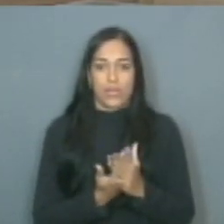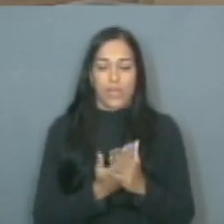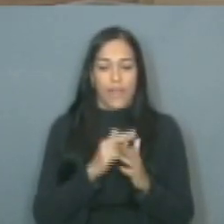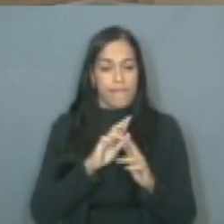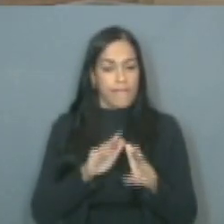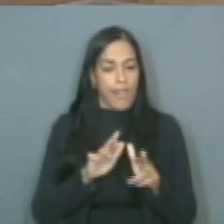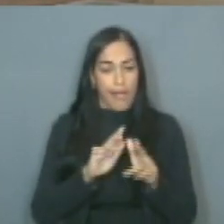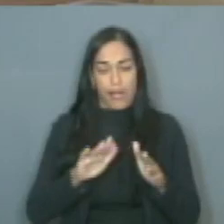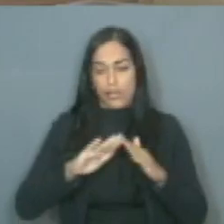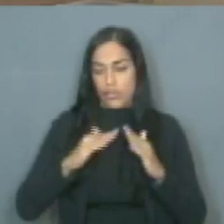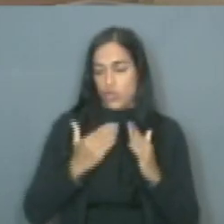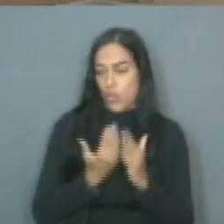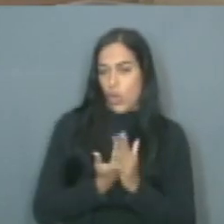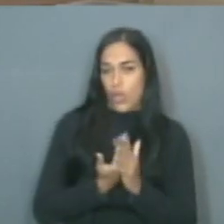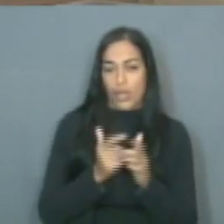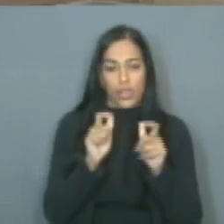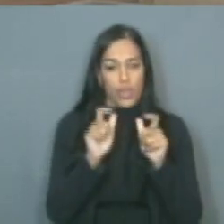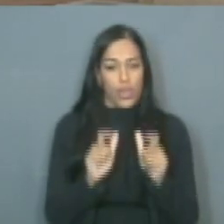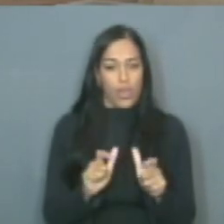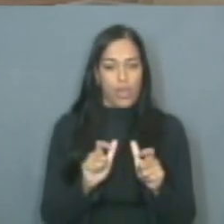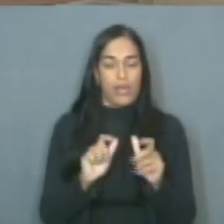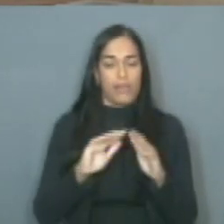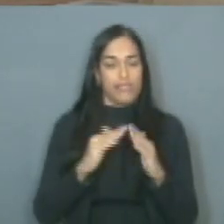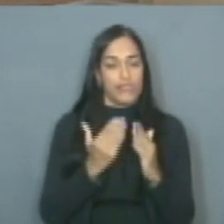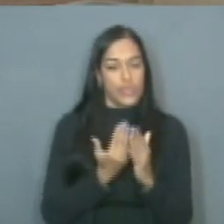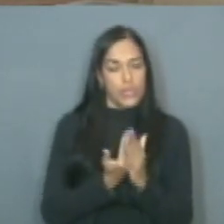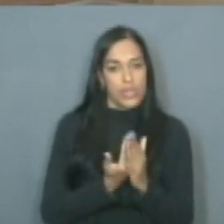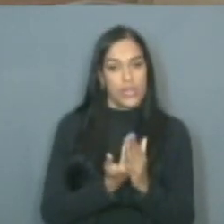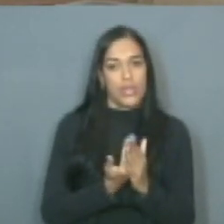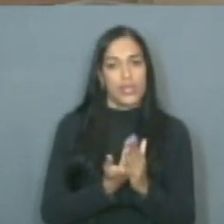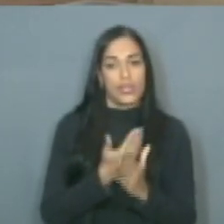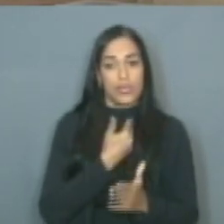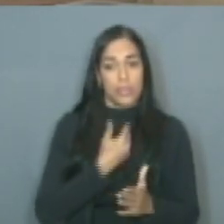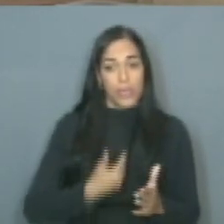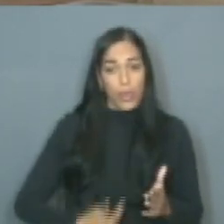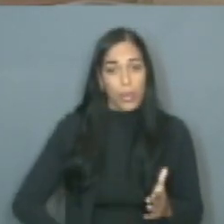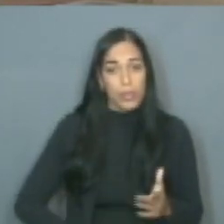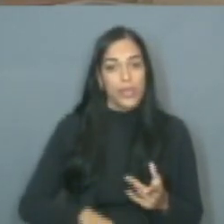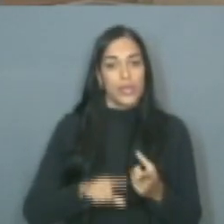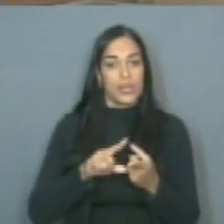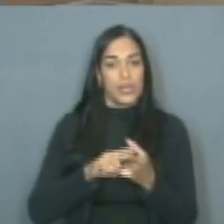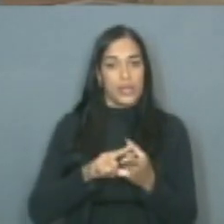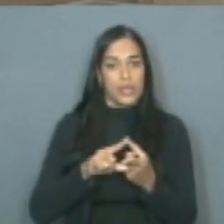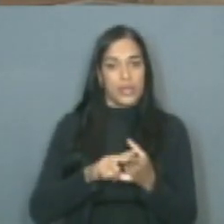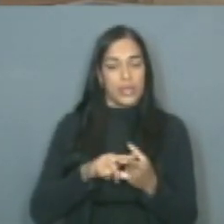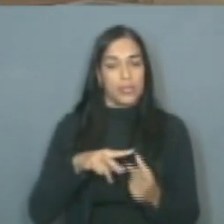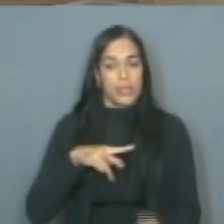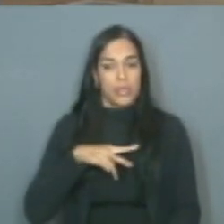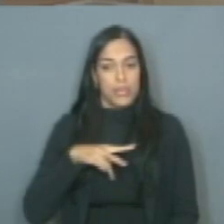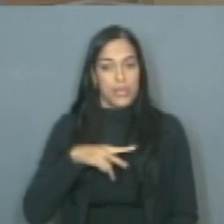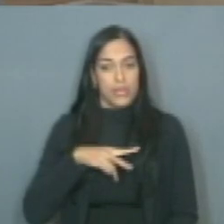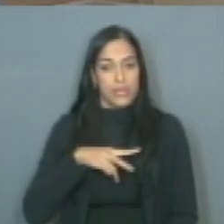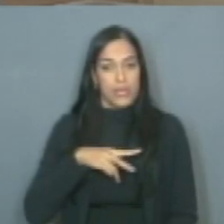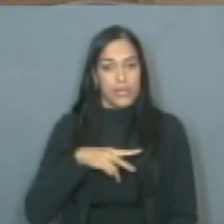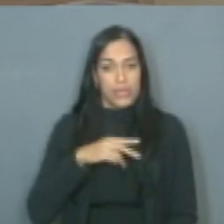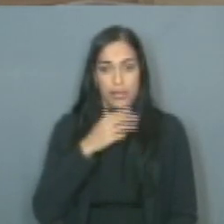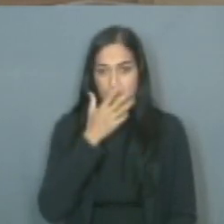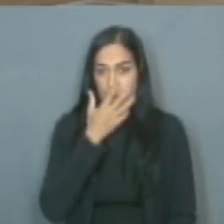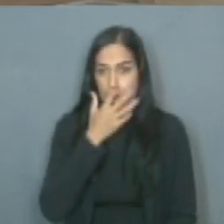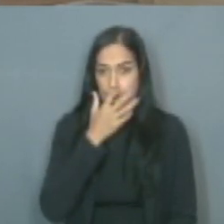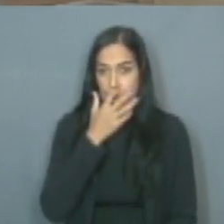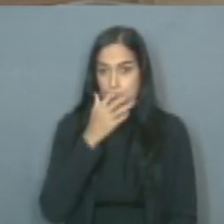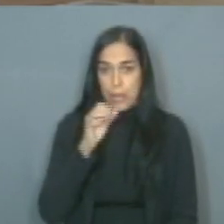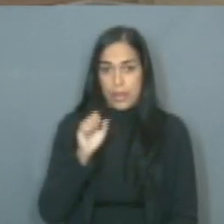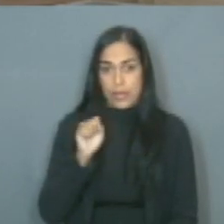várias escolas e unidades escolares, tanto da rede pública quanto da iniciativa privada.